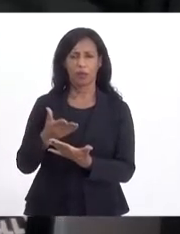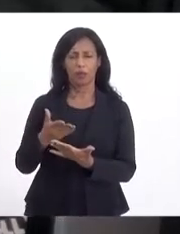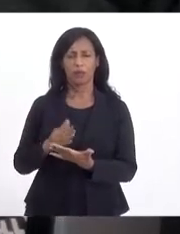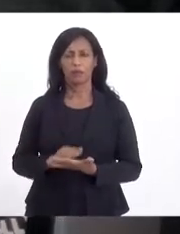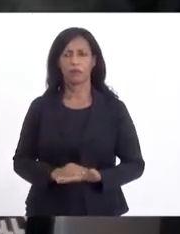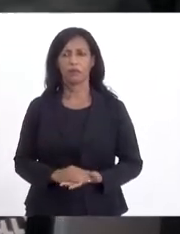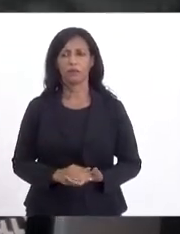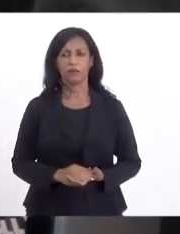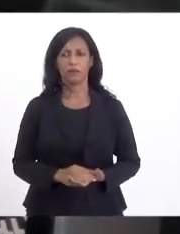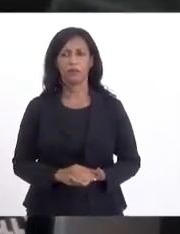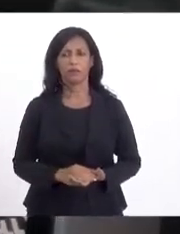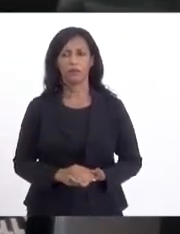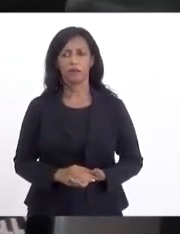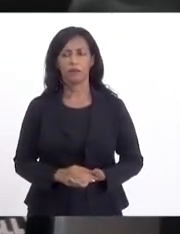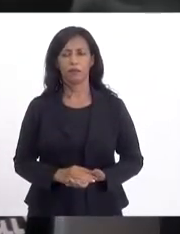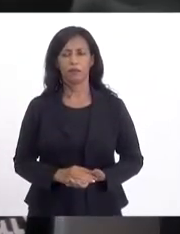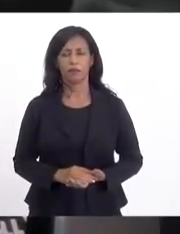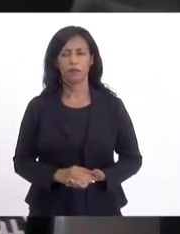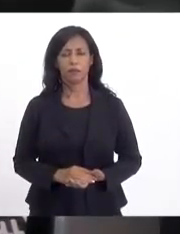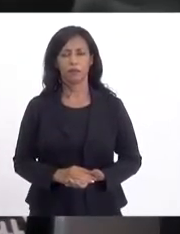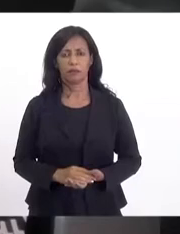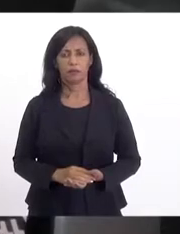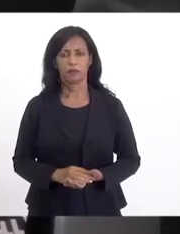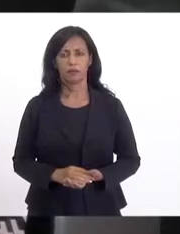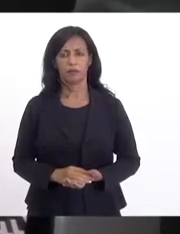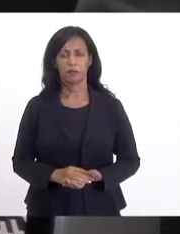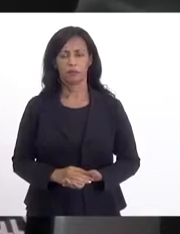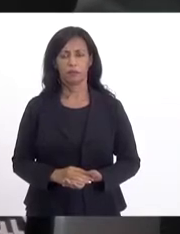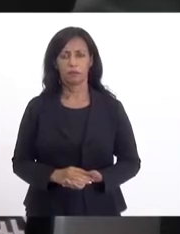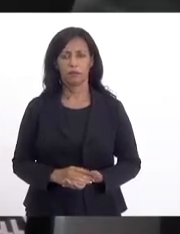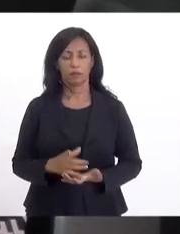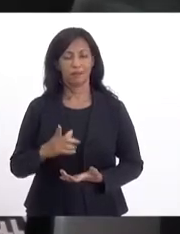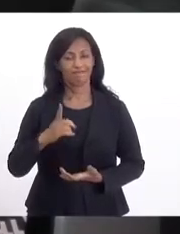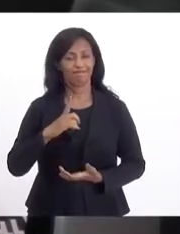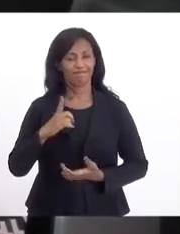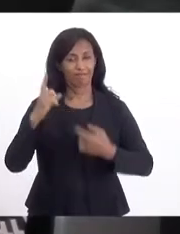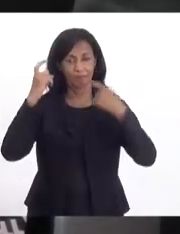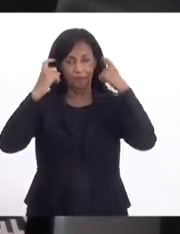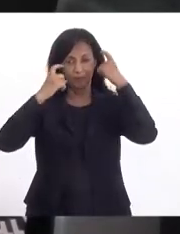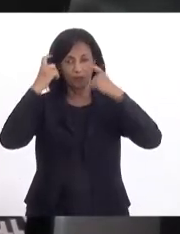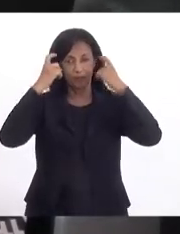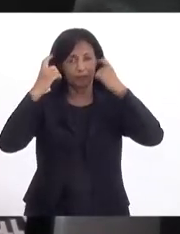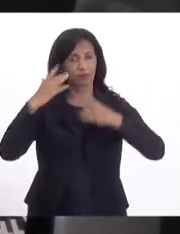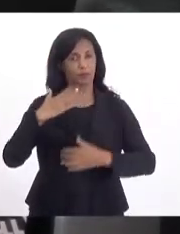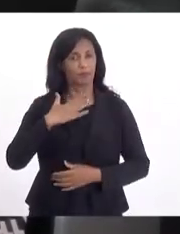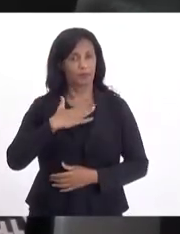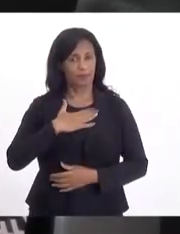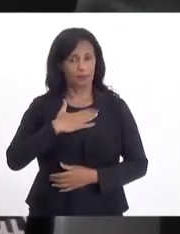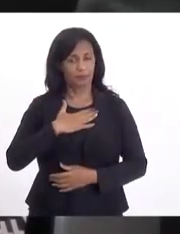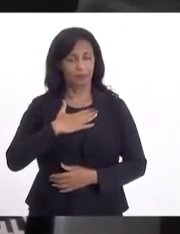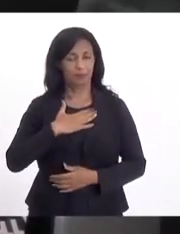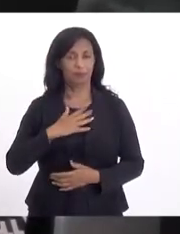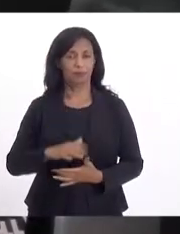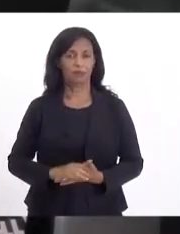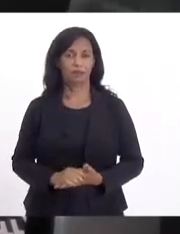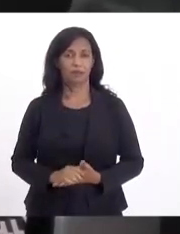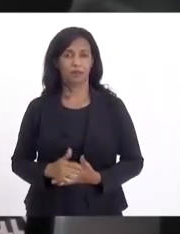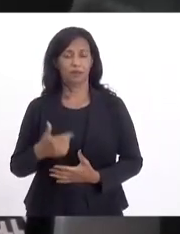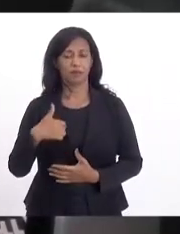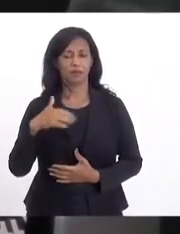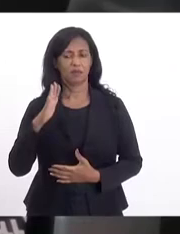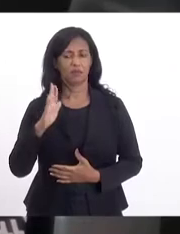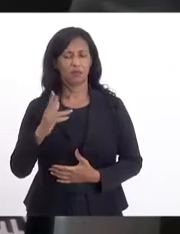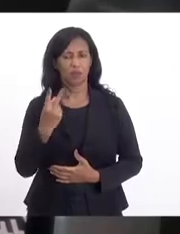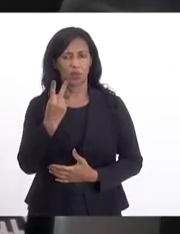né? Porque isso tem sido uma preocupação minha e já fiz uns